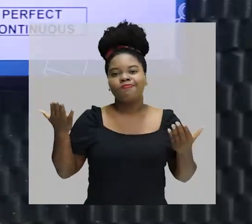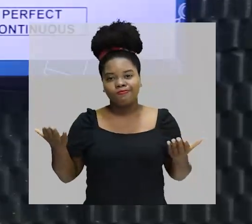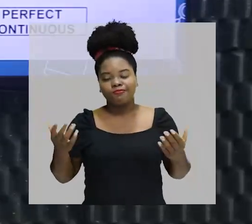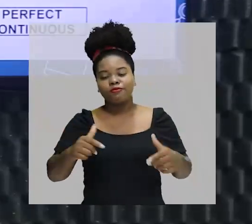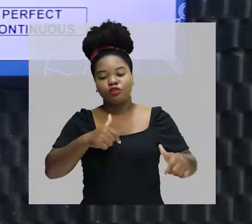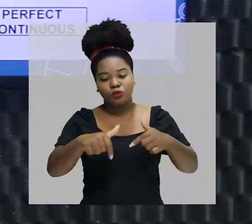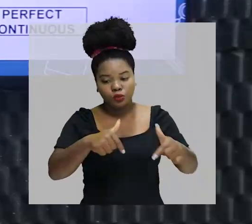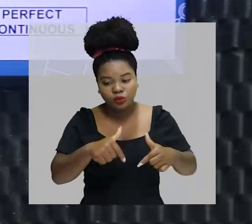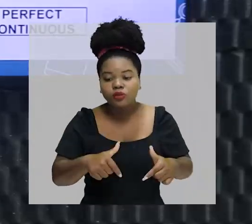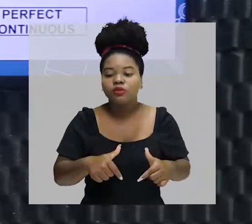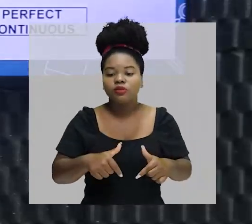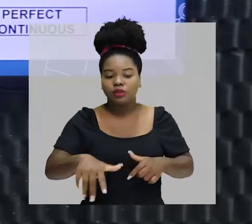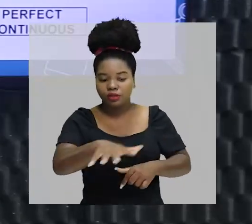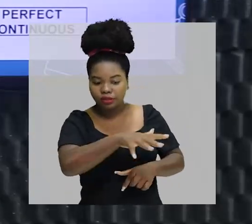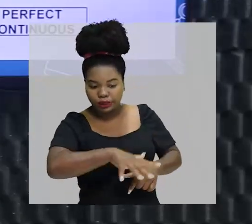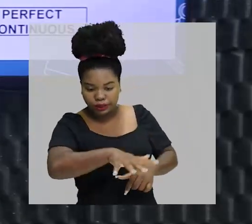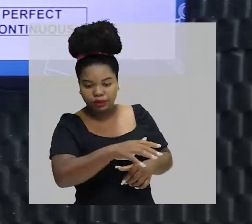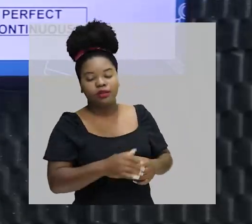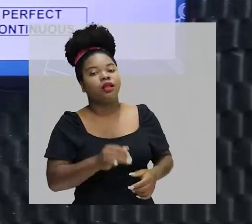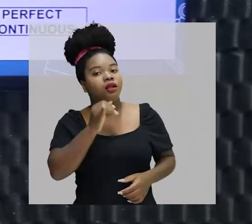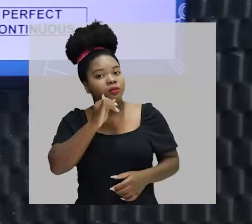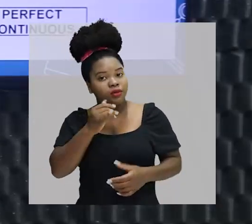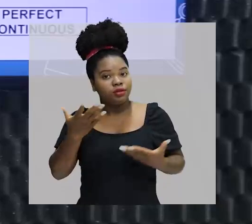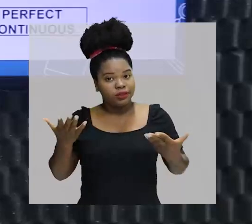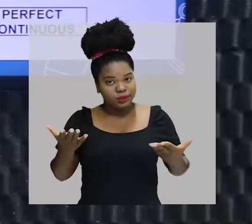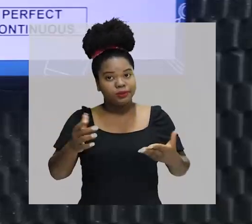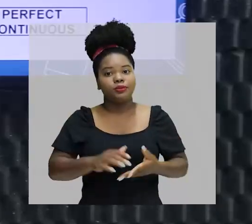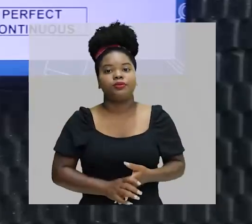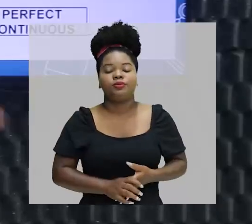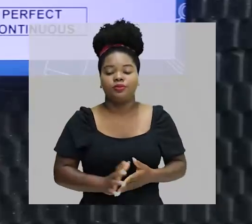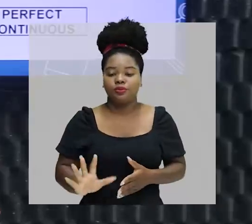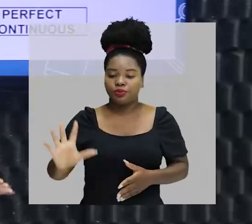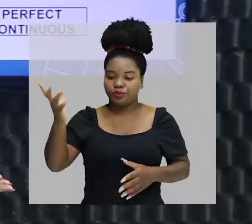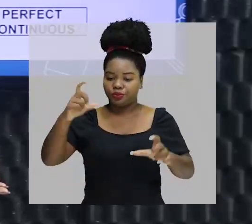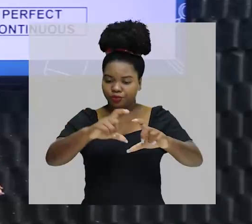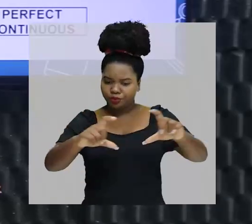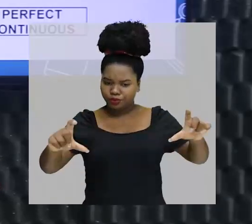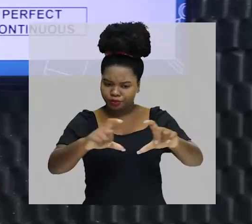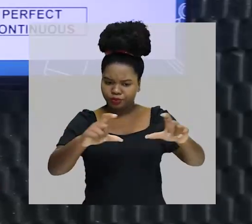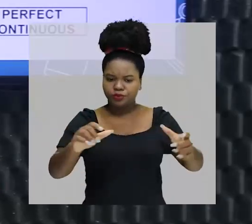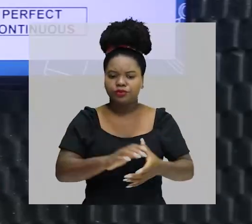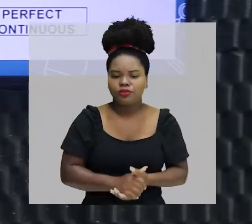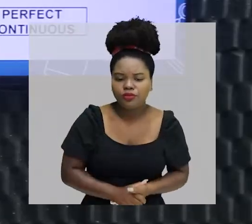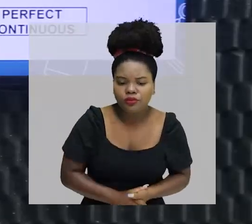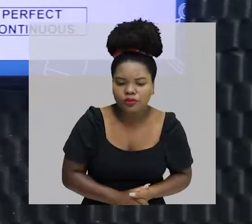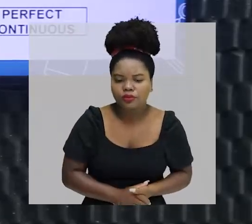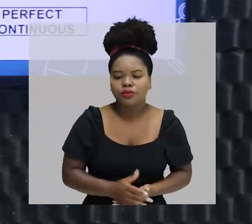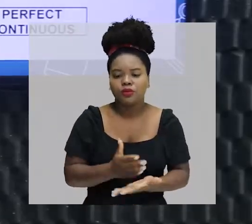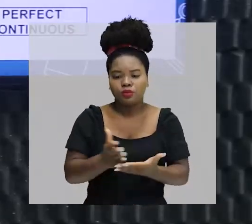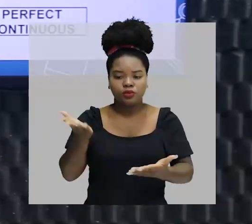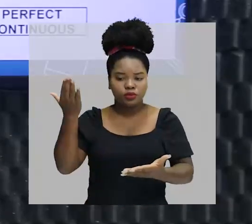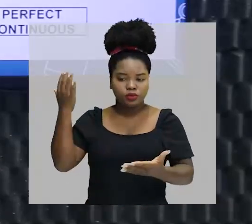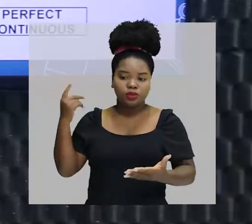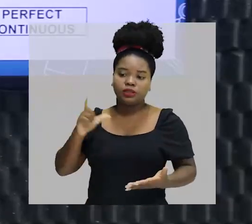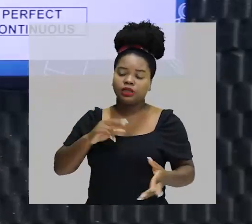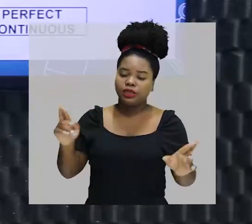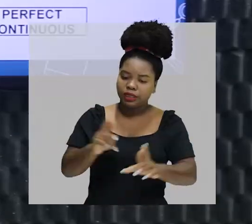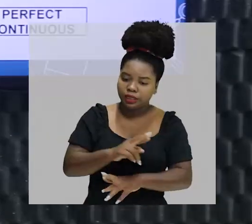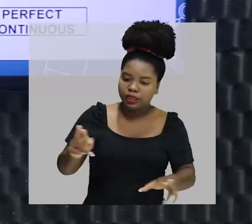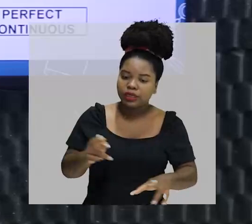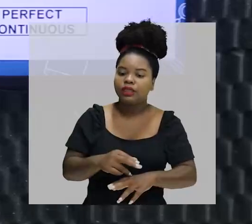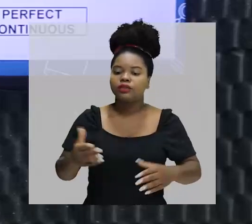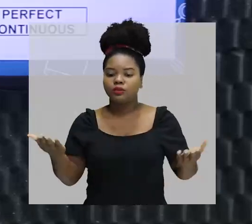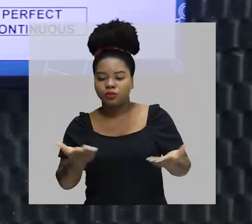continuar trabalhando naquele mesmo local. Tá? Então, é uma ação que, apesar de ter começado no passado, ela mantém relação com os